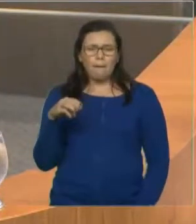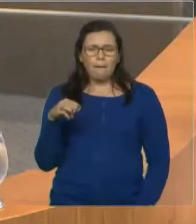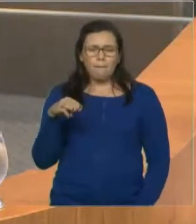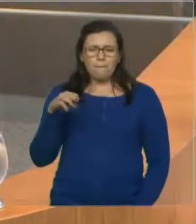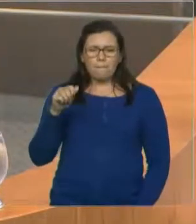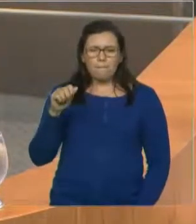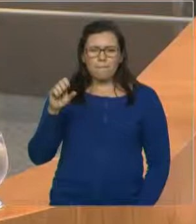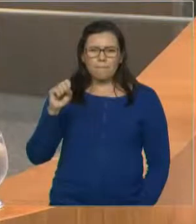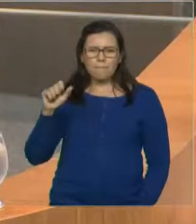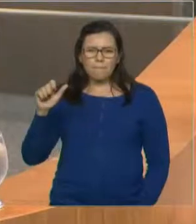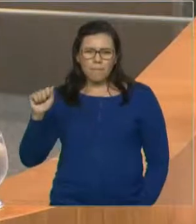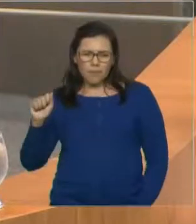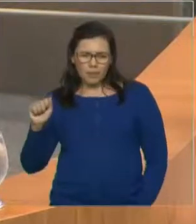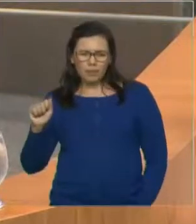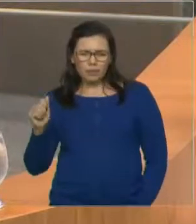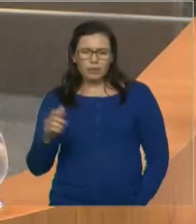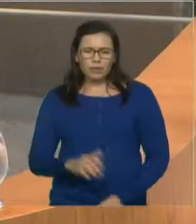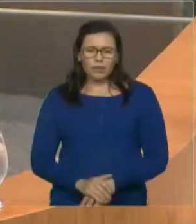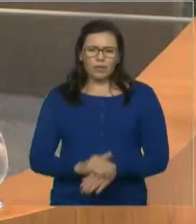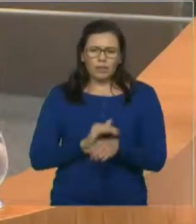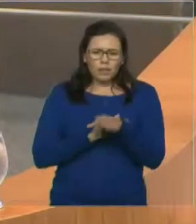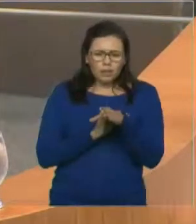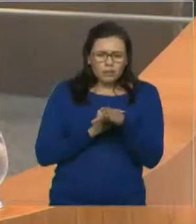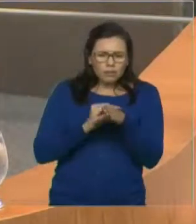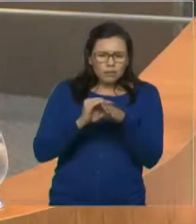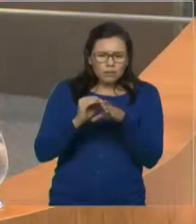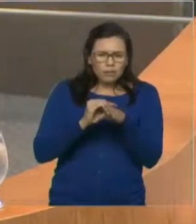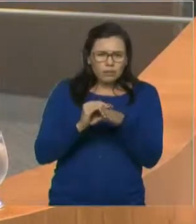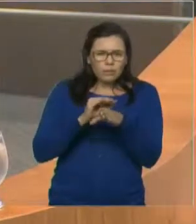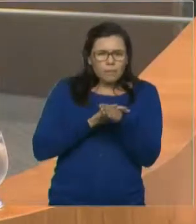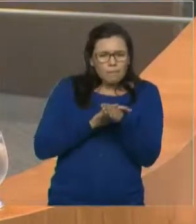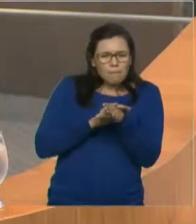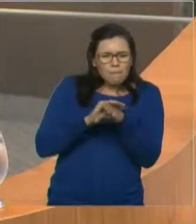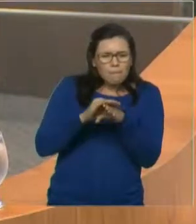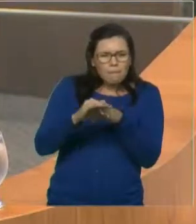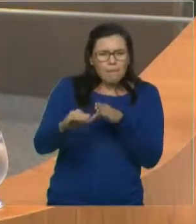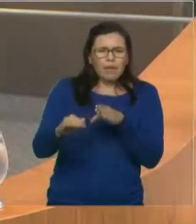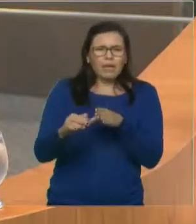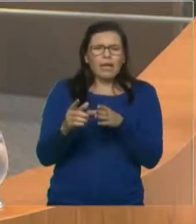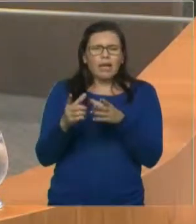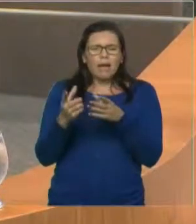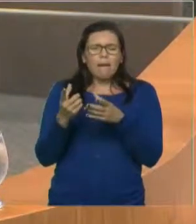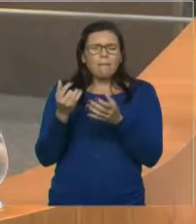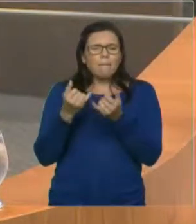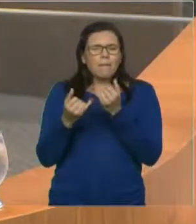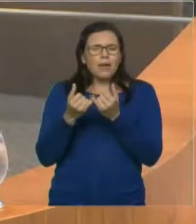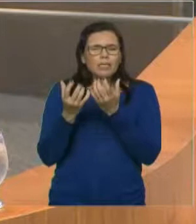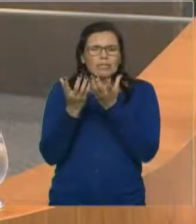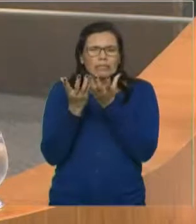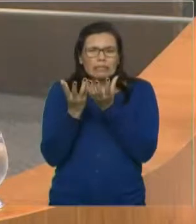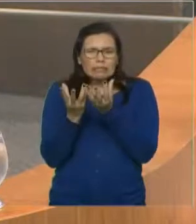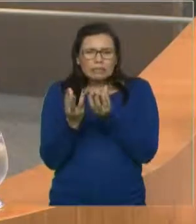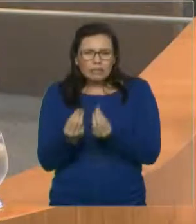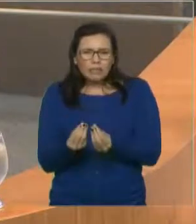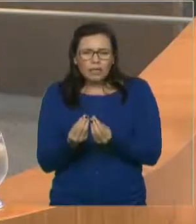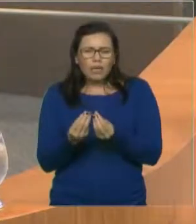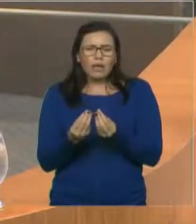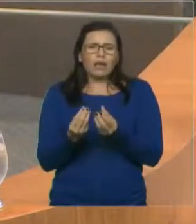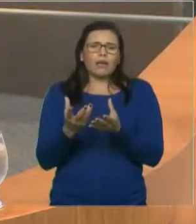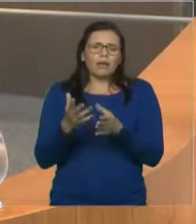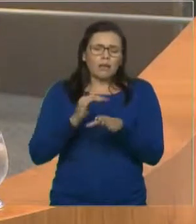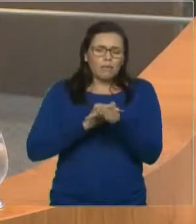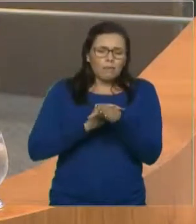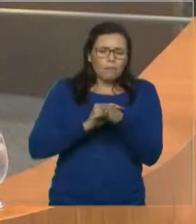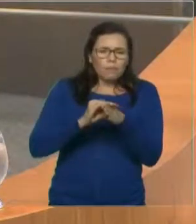seca, né? E os carros vão passando e ela compacta. Mas não, estavam colocando lá resto de asfalto que